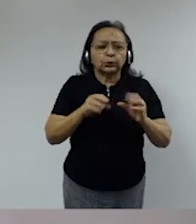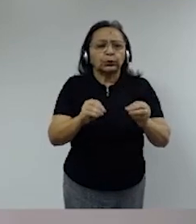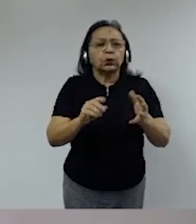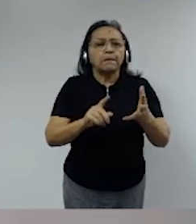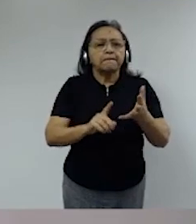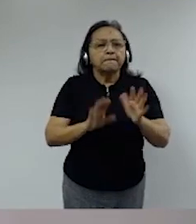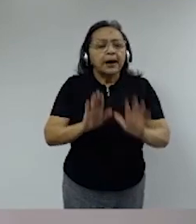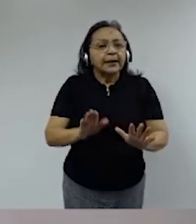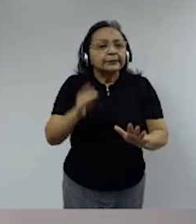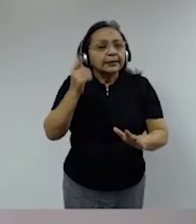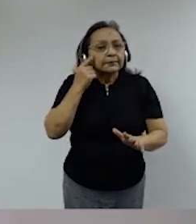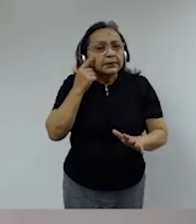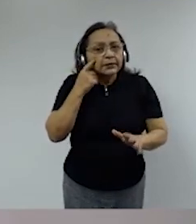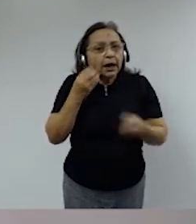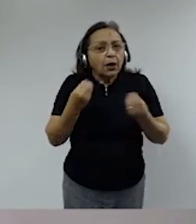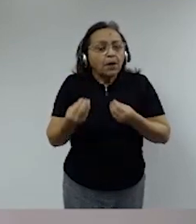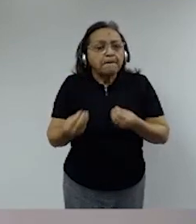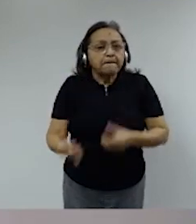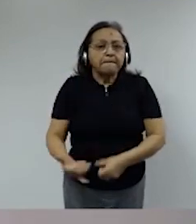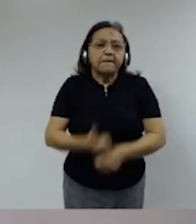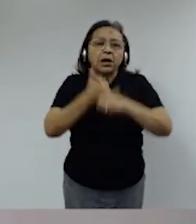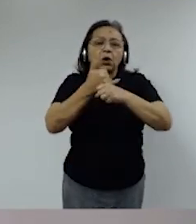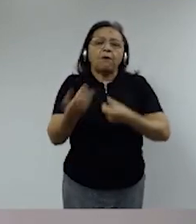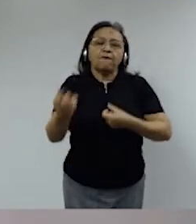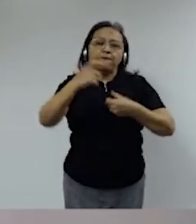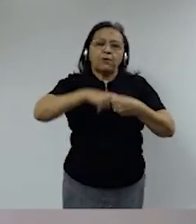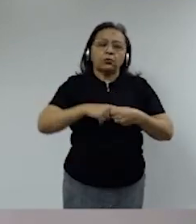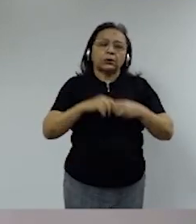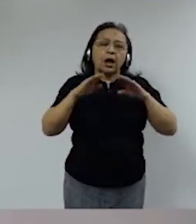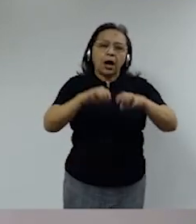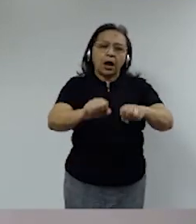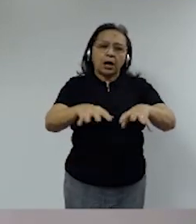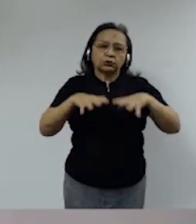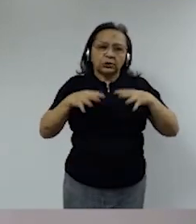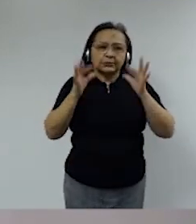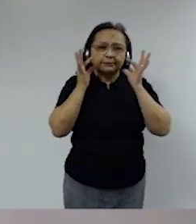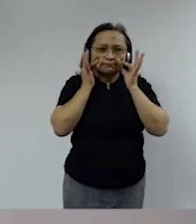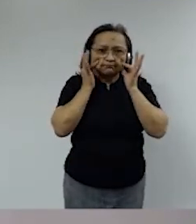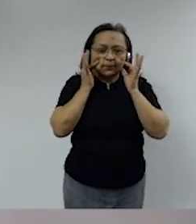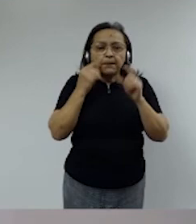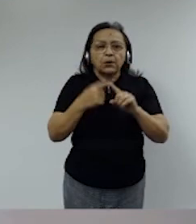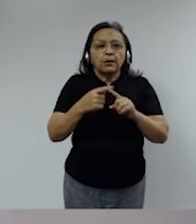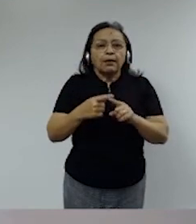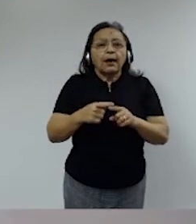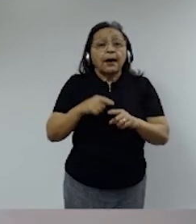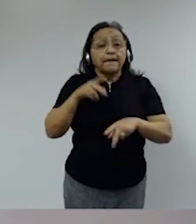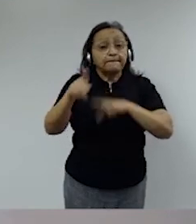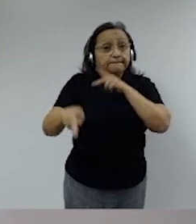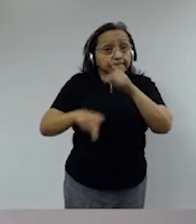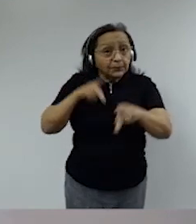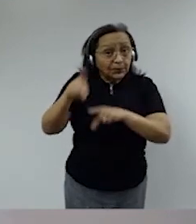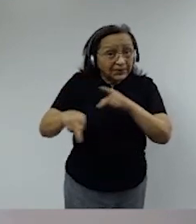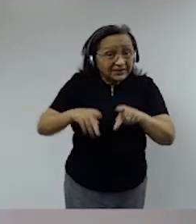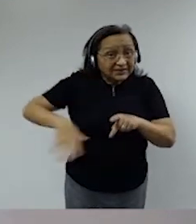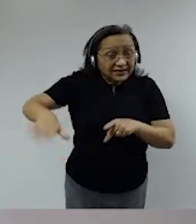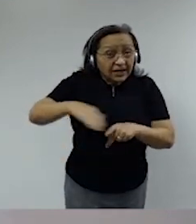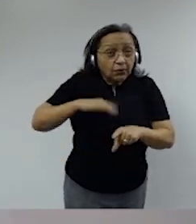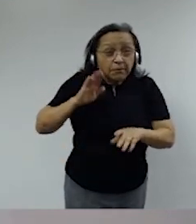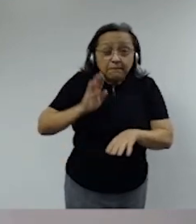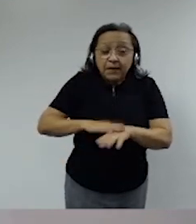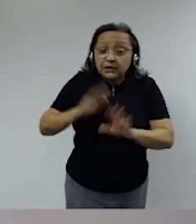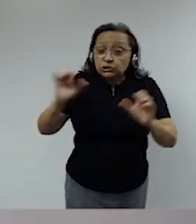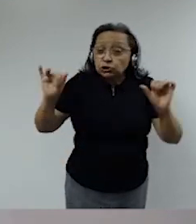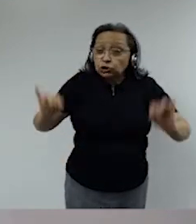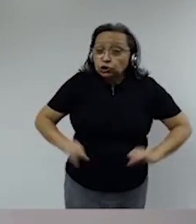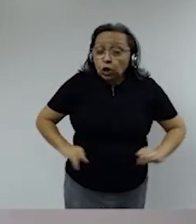na volta das audiências presenciais, porque é o que o doutor Luciano falou. A população que mais sofre com isso, né? A população mais pobre,